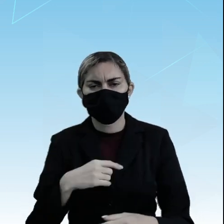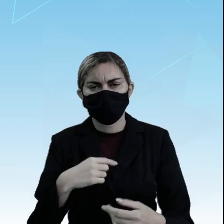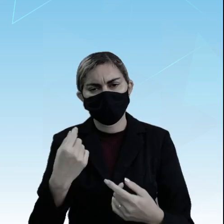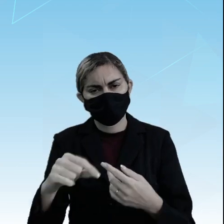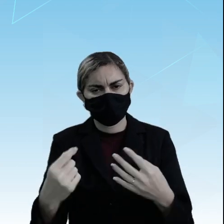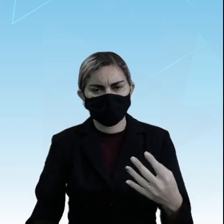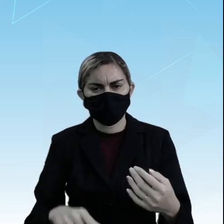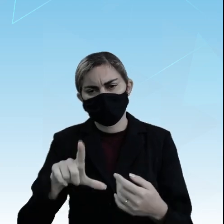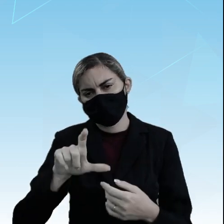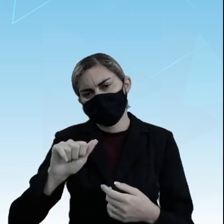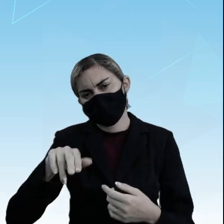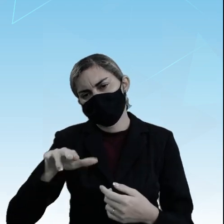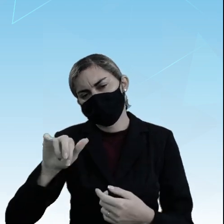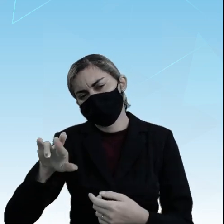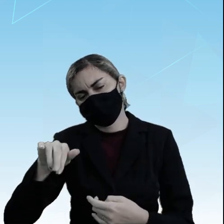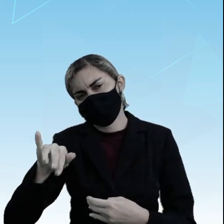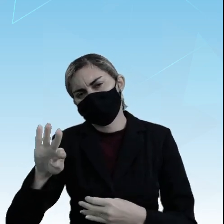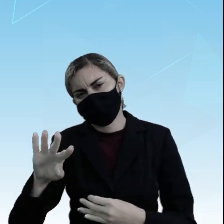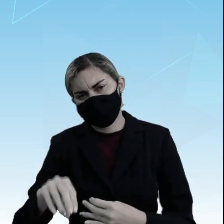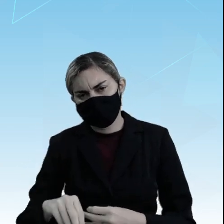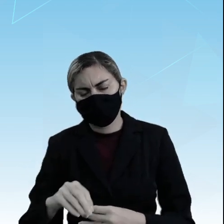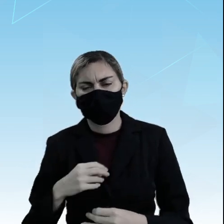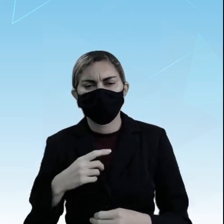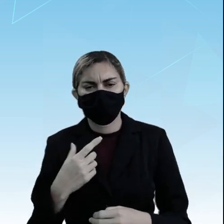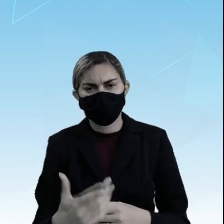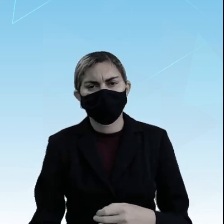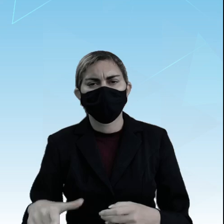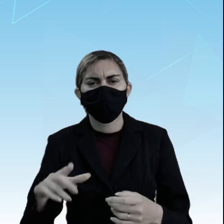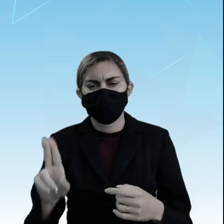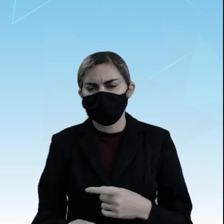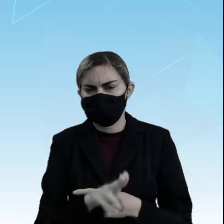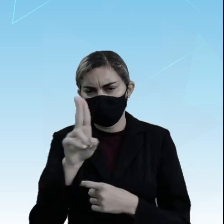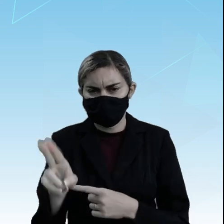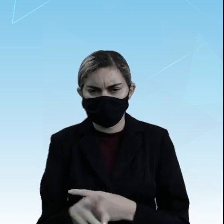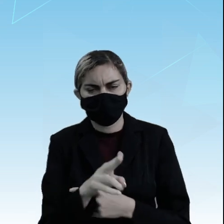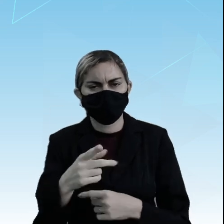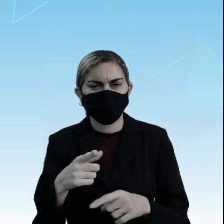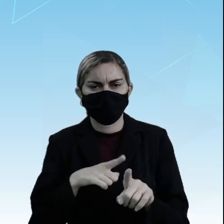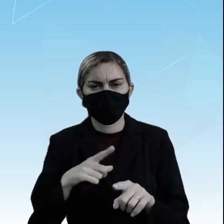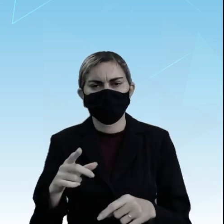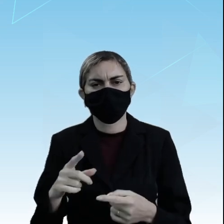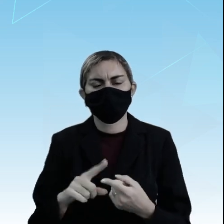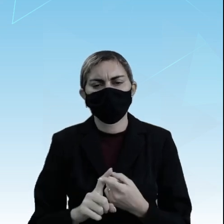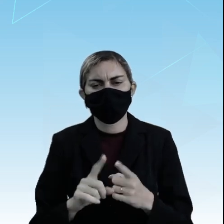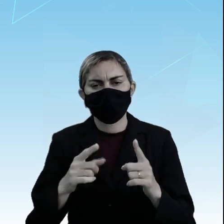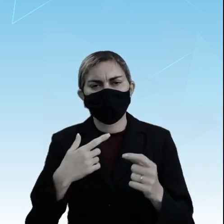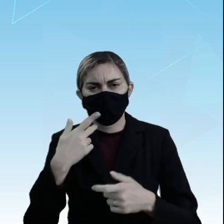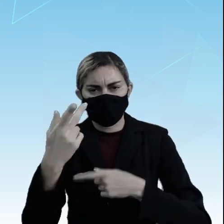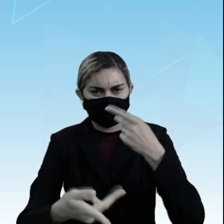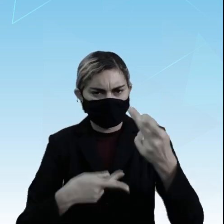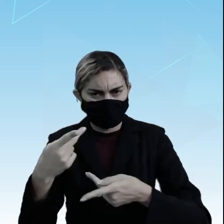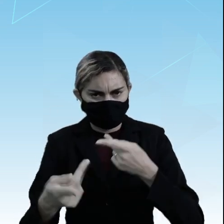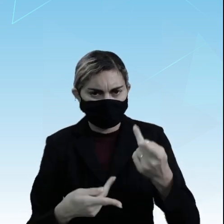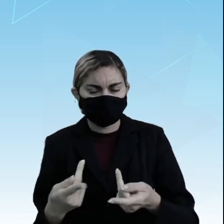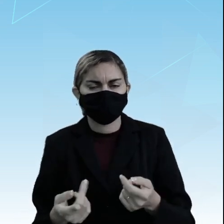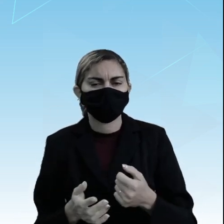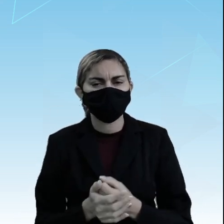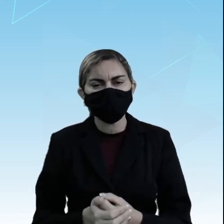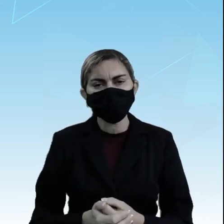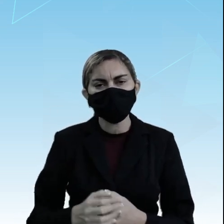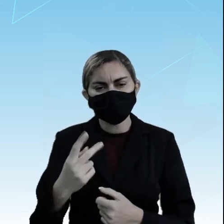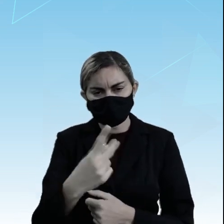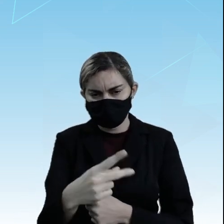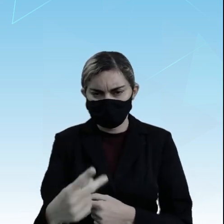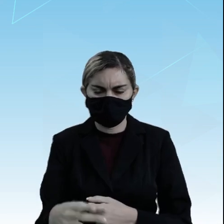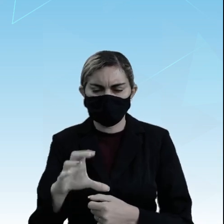do lamarquismo eles foram ali a lei do uso e desuso, que diz o seguinte: